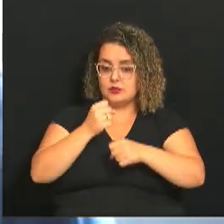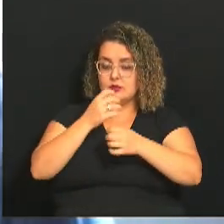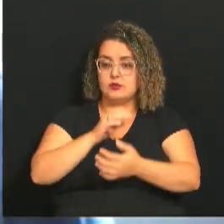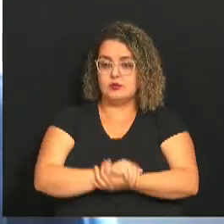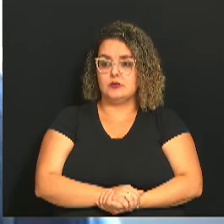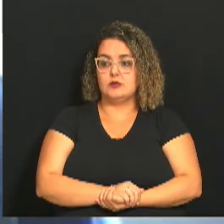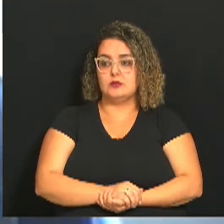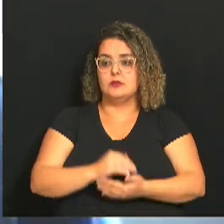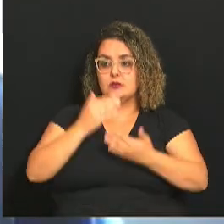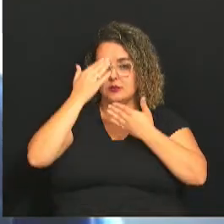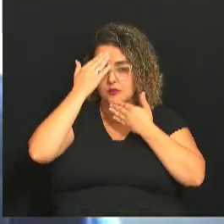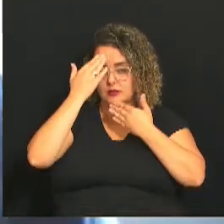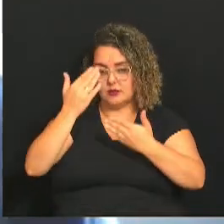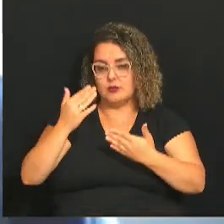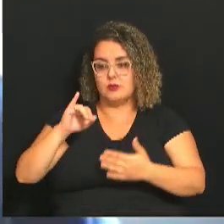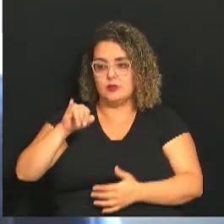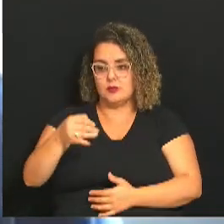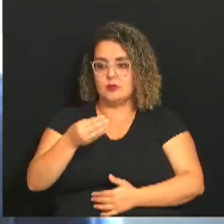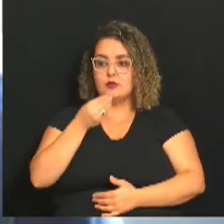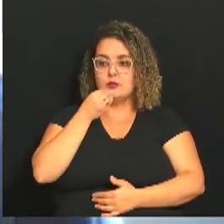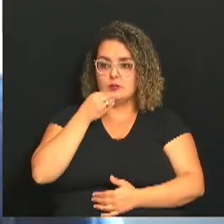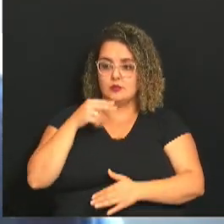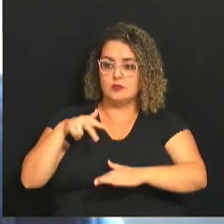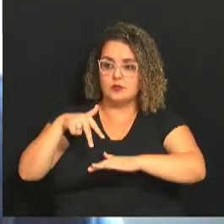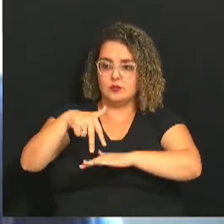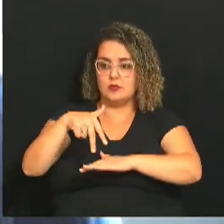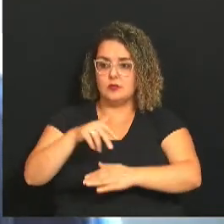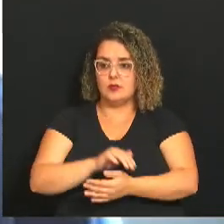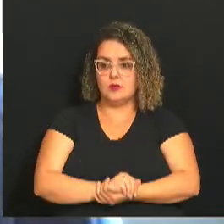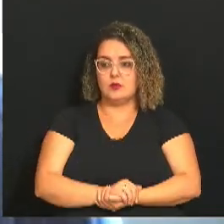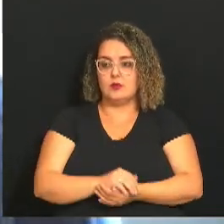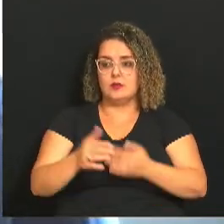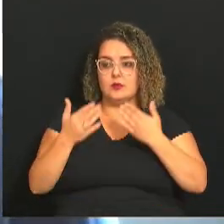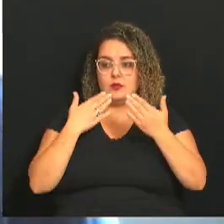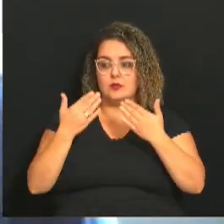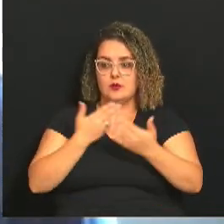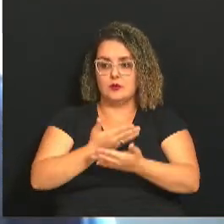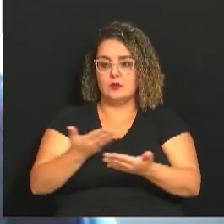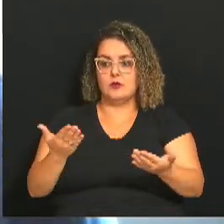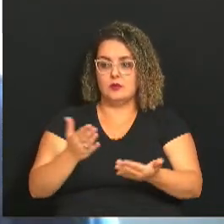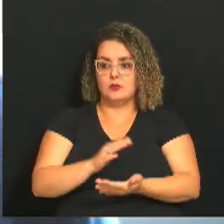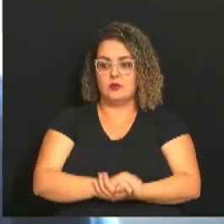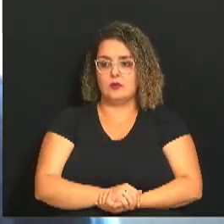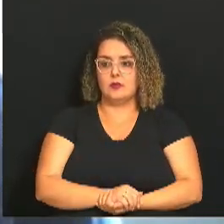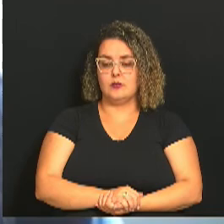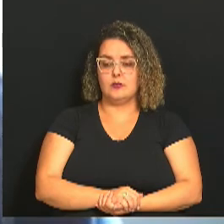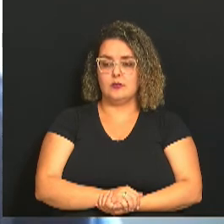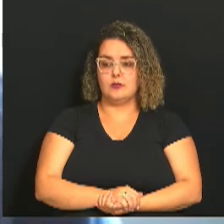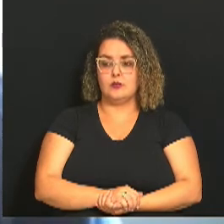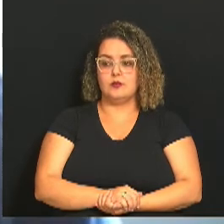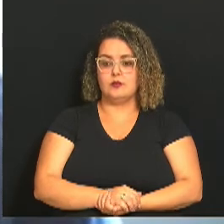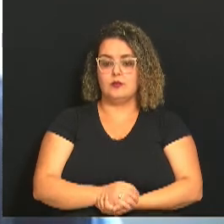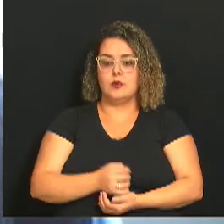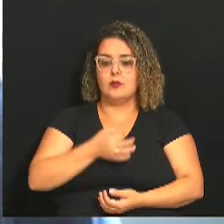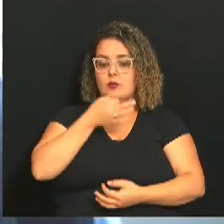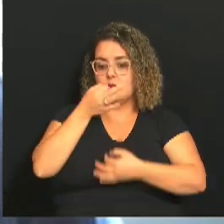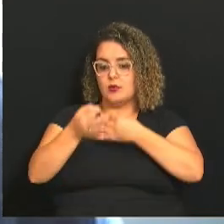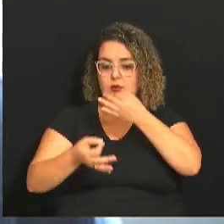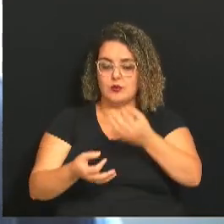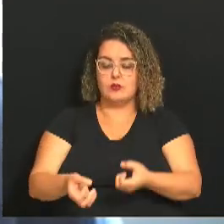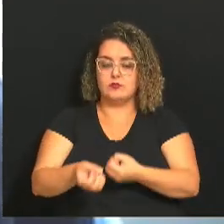Agradeço muito a oportunidade de estar conversando com vocês, expondo alguns pontos, trazendo algumas